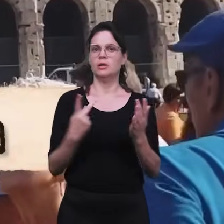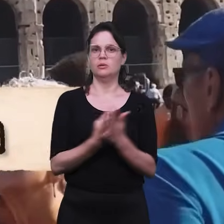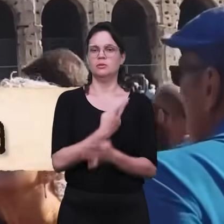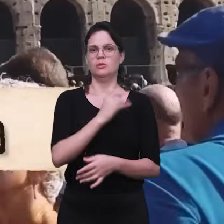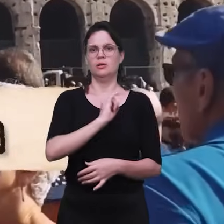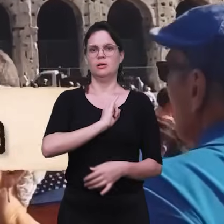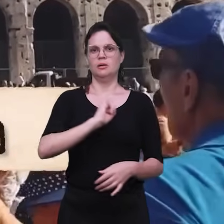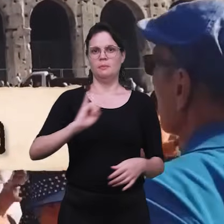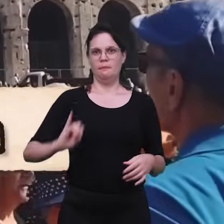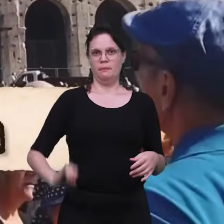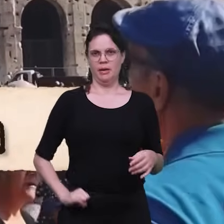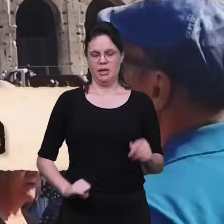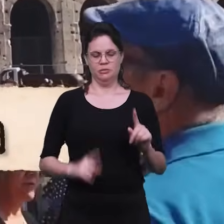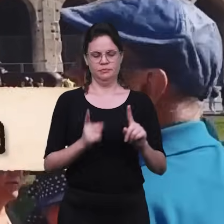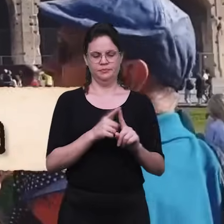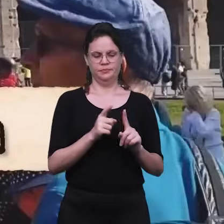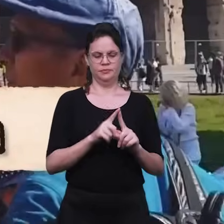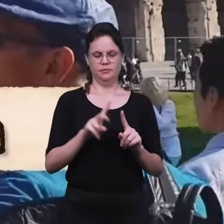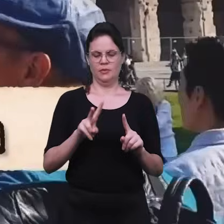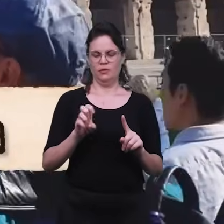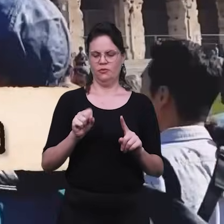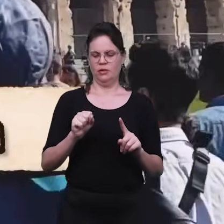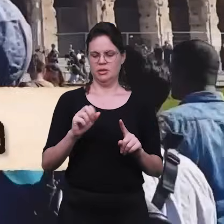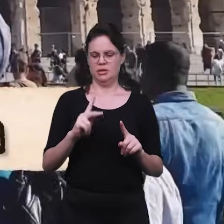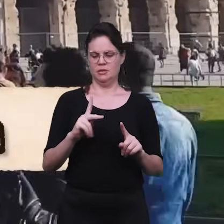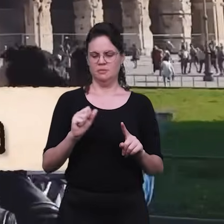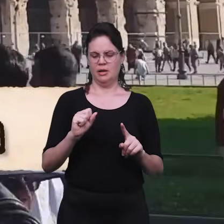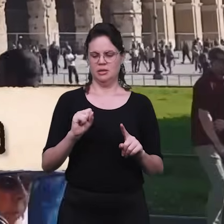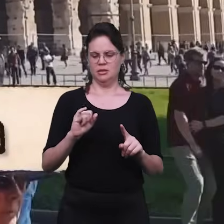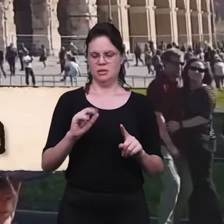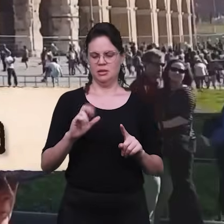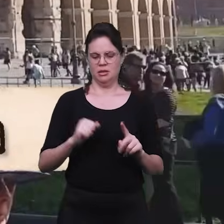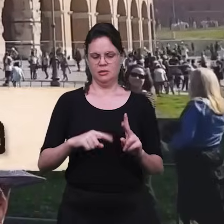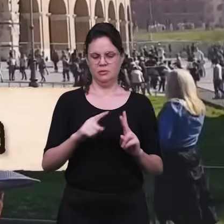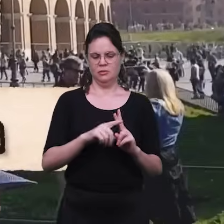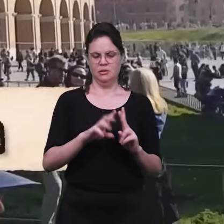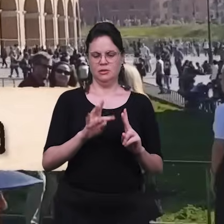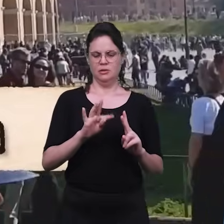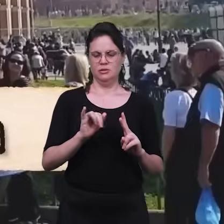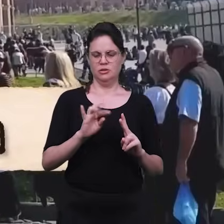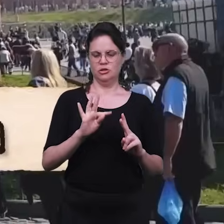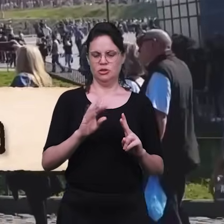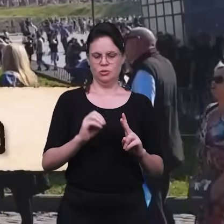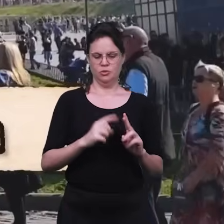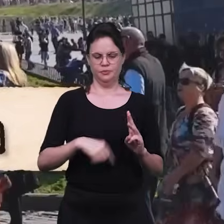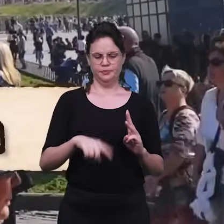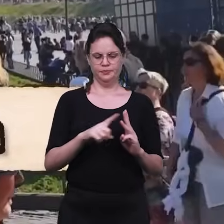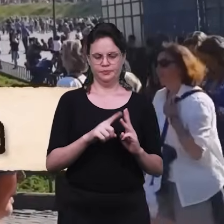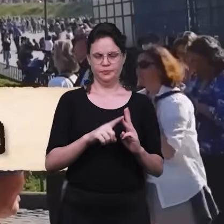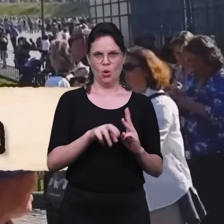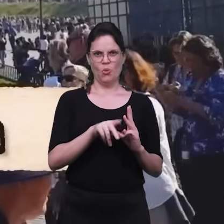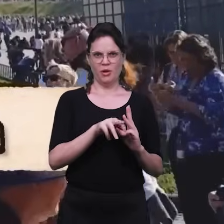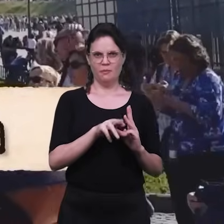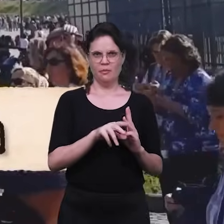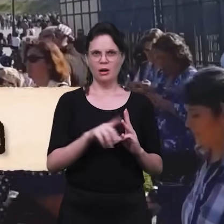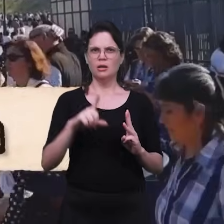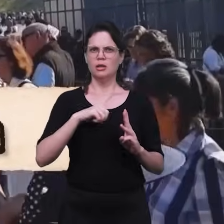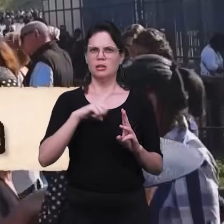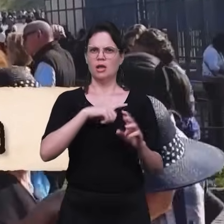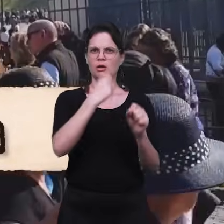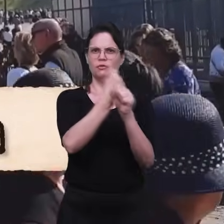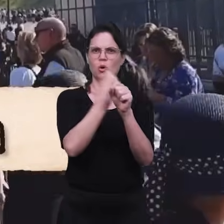imperadores, Vespasiano, Tito e Domiciano, eles fizeram algumas construções